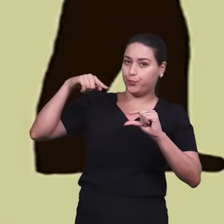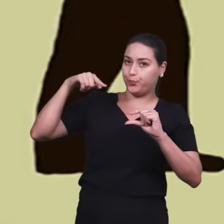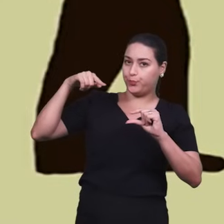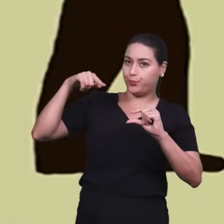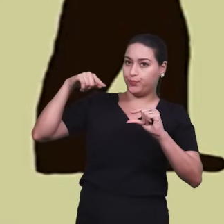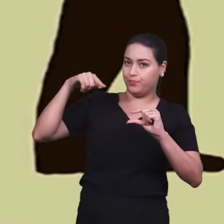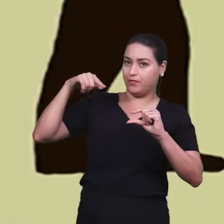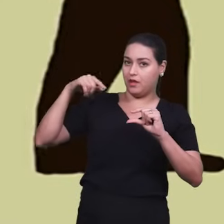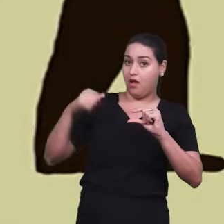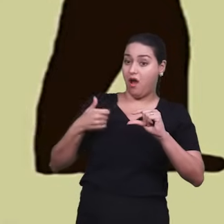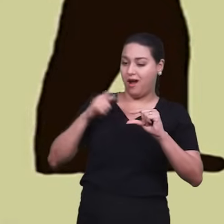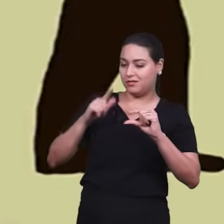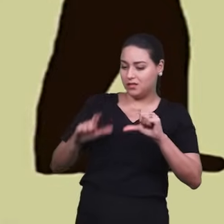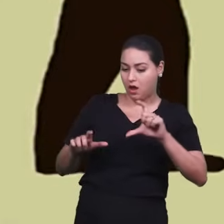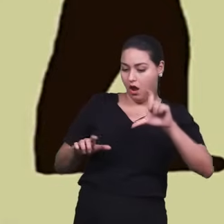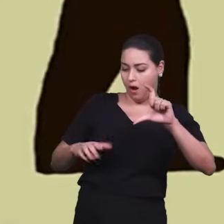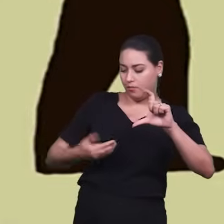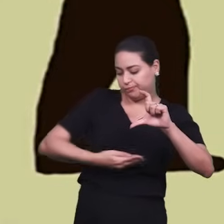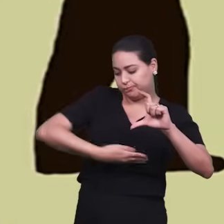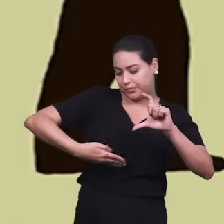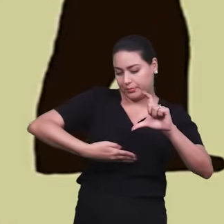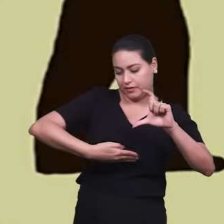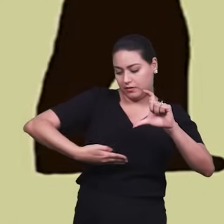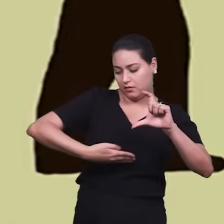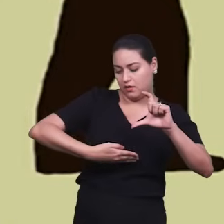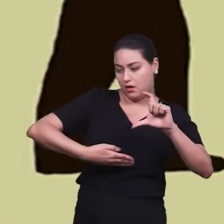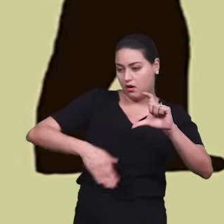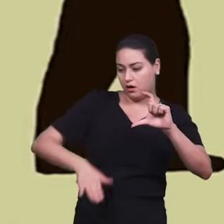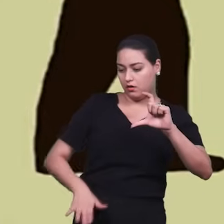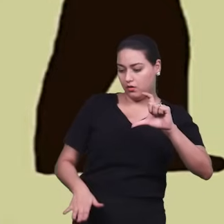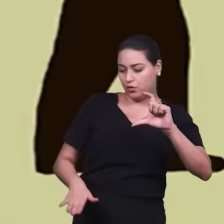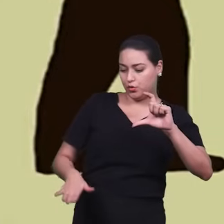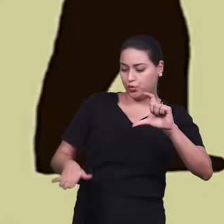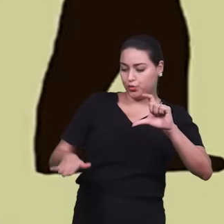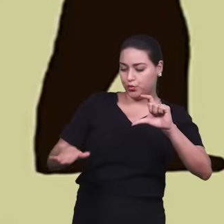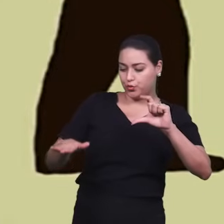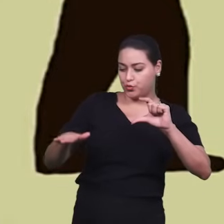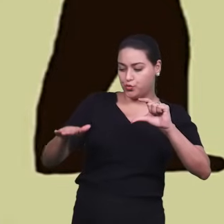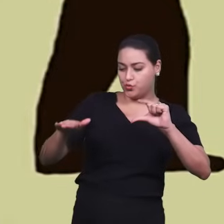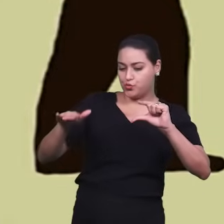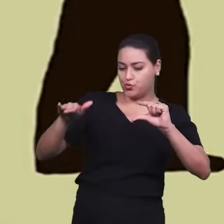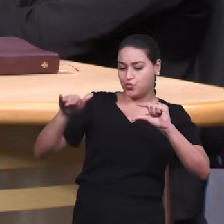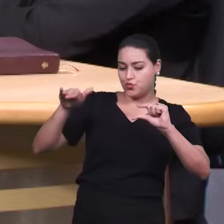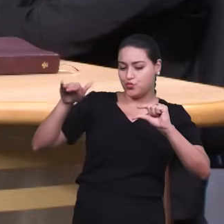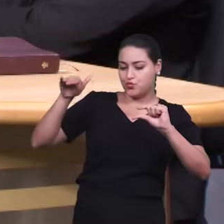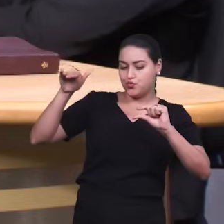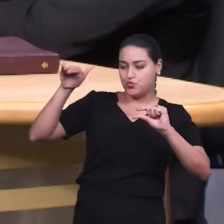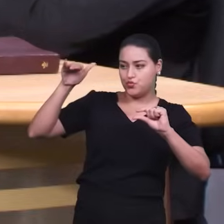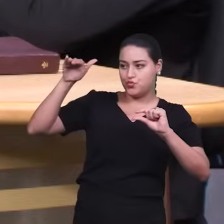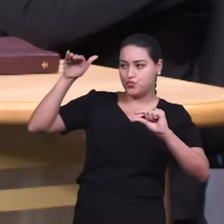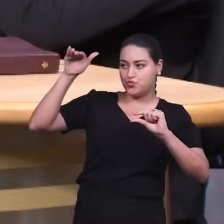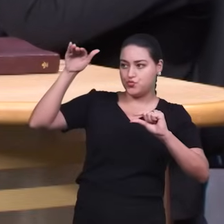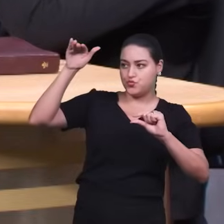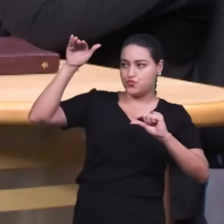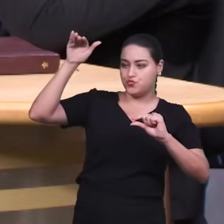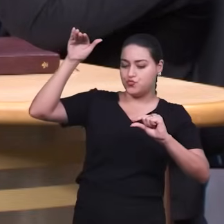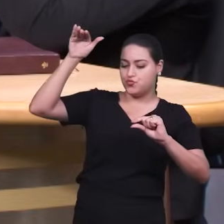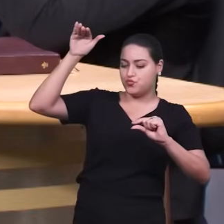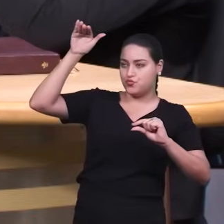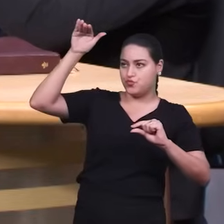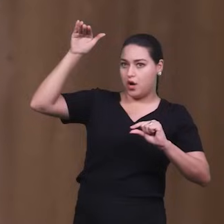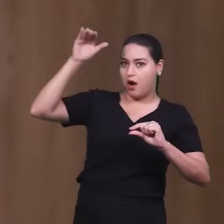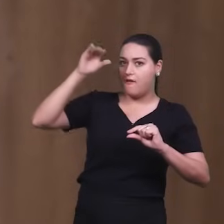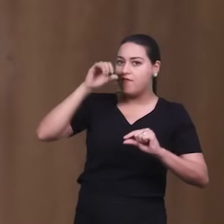até que chega no envelhecimento, né? Ele desaparece completamente. Né? Então, aqui é só para uma